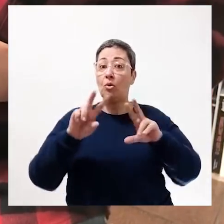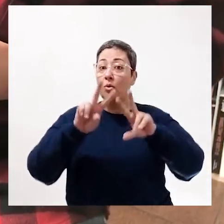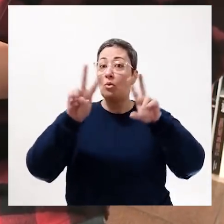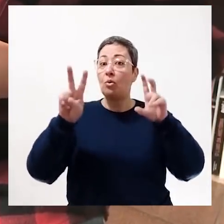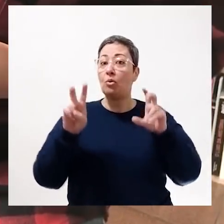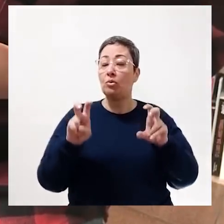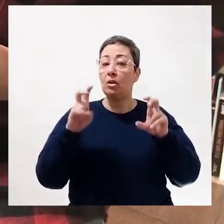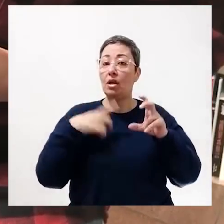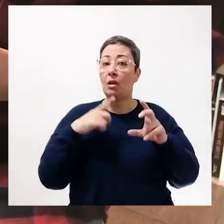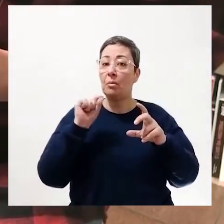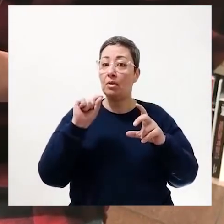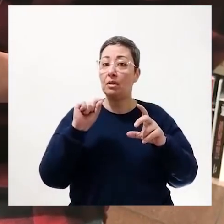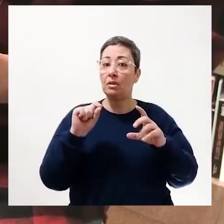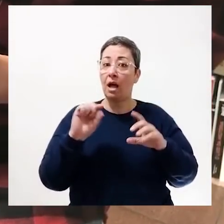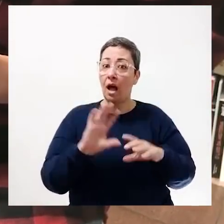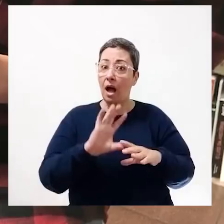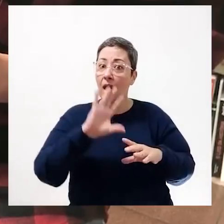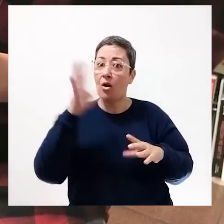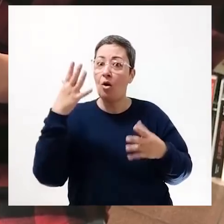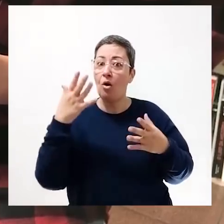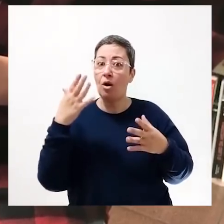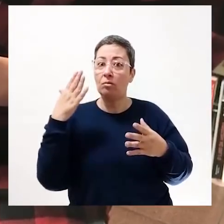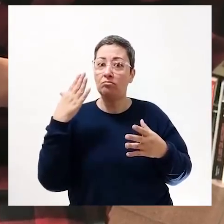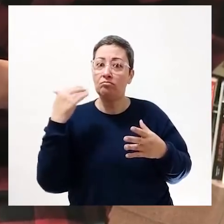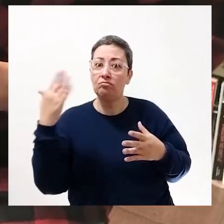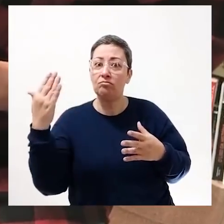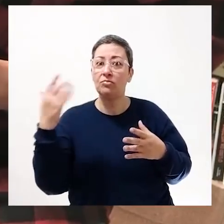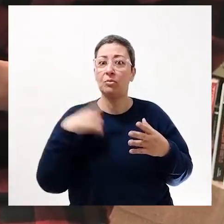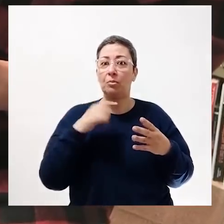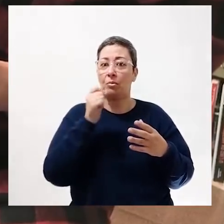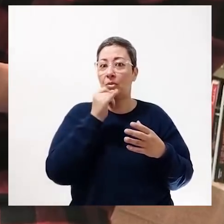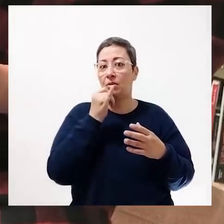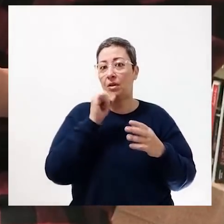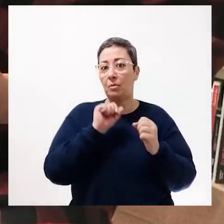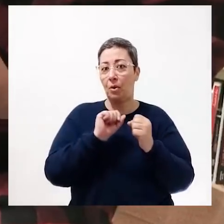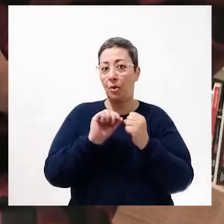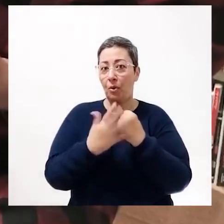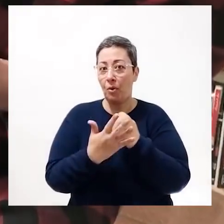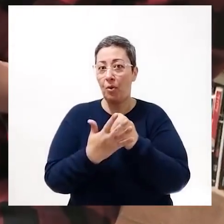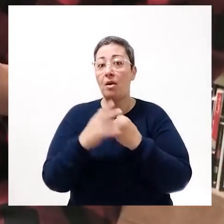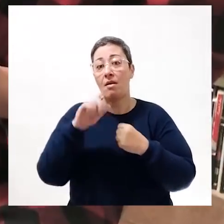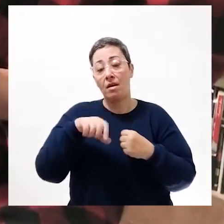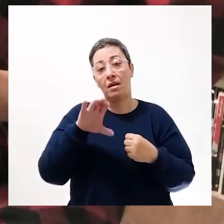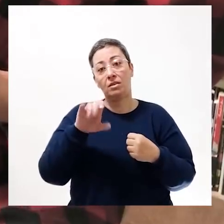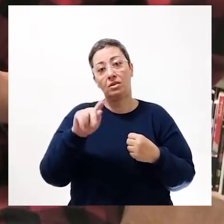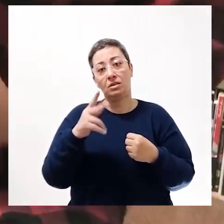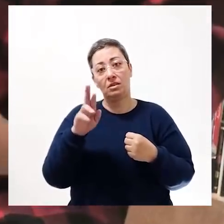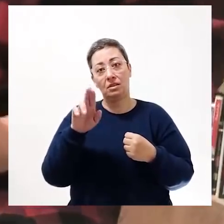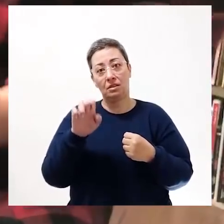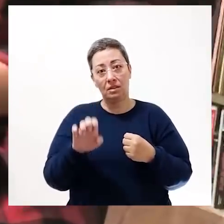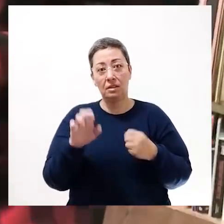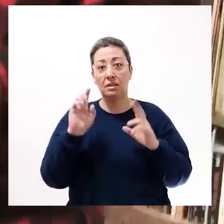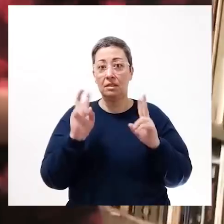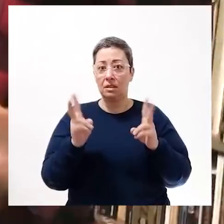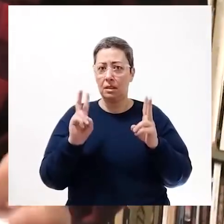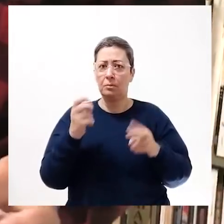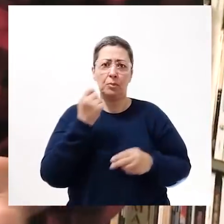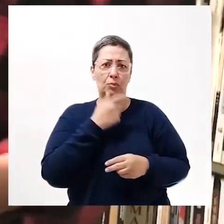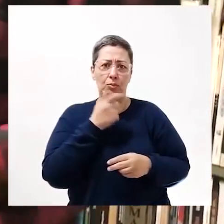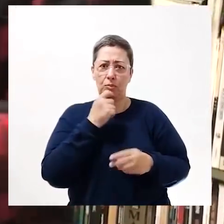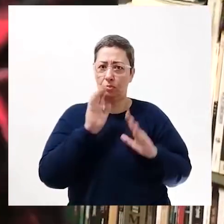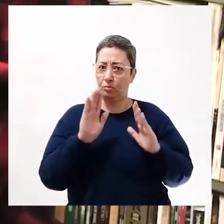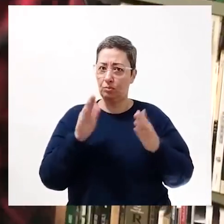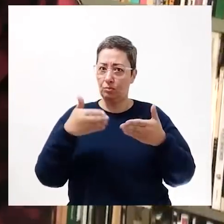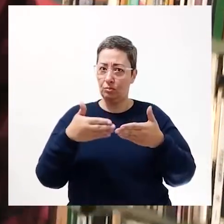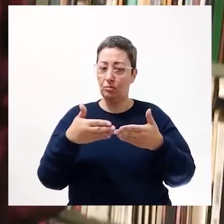tema que está muito acontecendo agora, que é a questão da coronavírus. Então esse daqui é uma charge, tá? Sempre na linha do